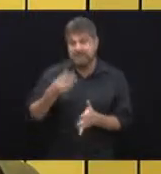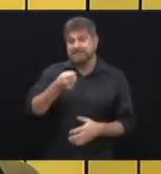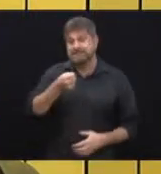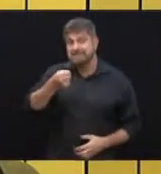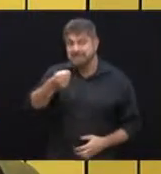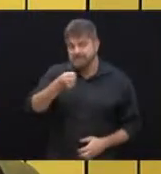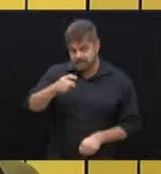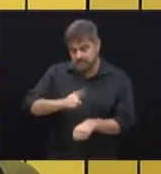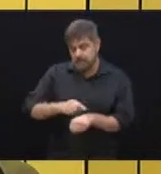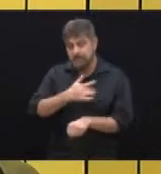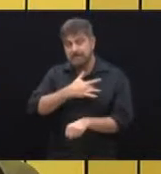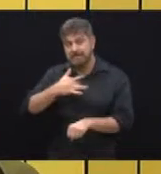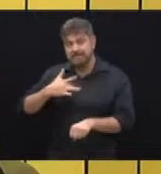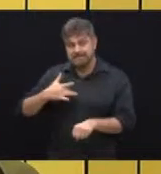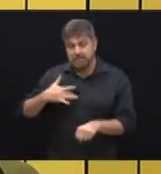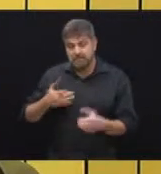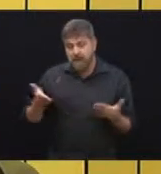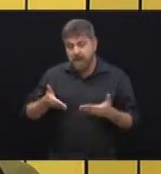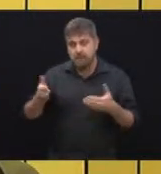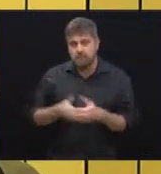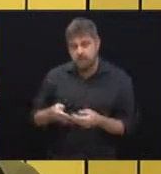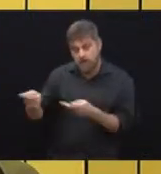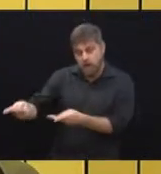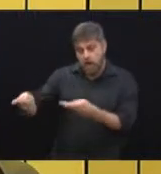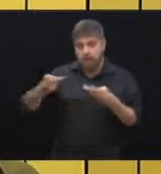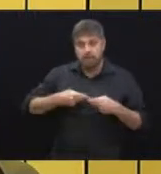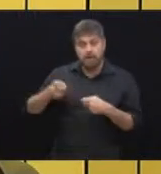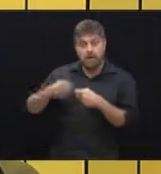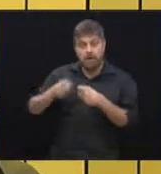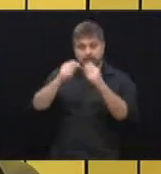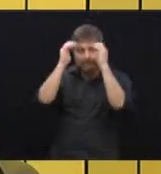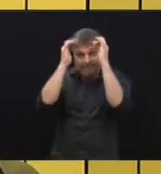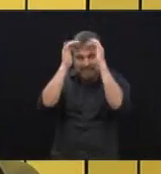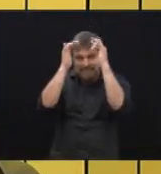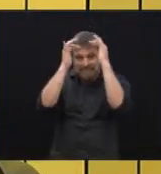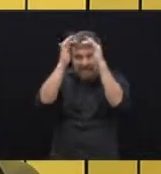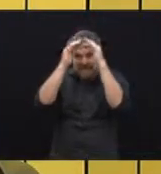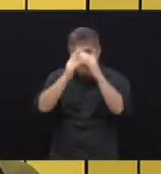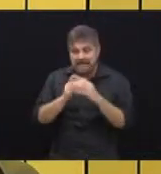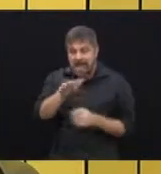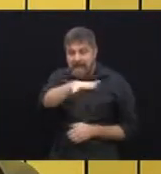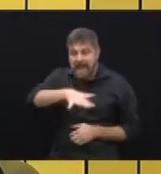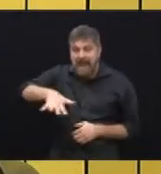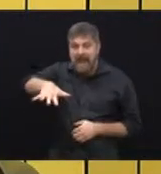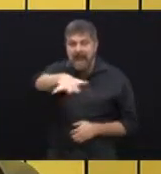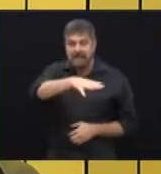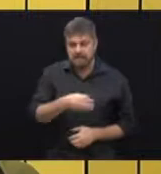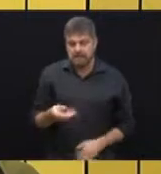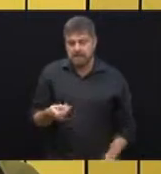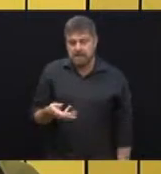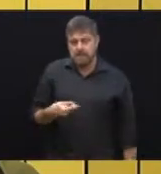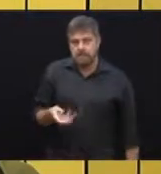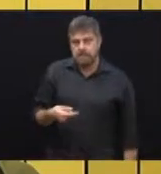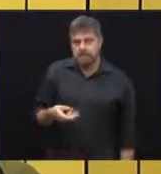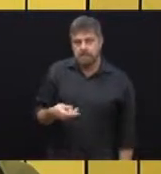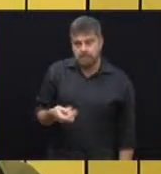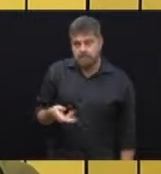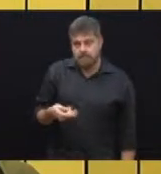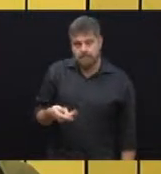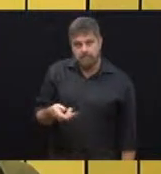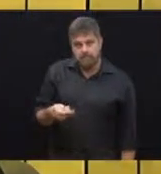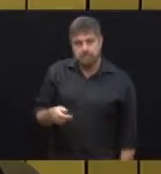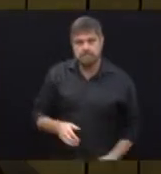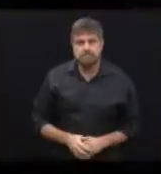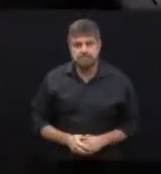Para o terceiro bloco deste Momento Saúde, convidamos uma neurologista especialista em Parkinson, a doutora